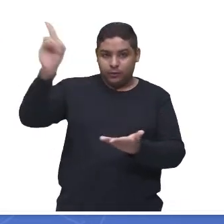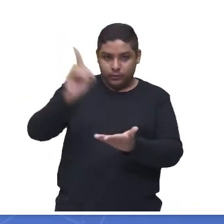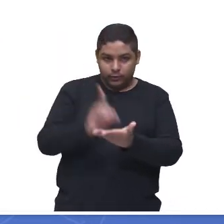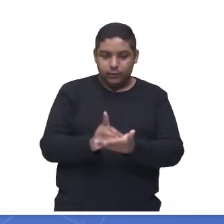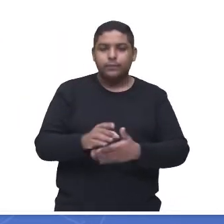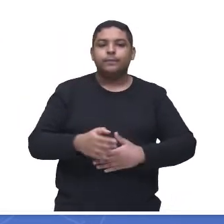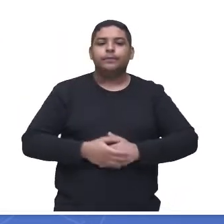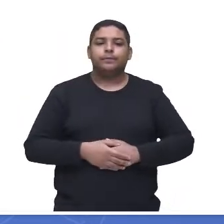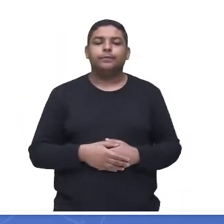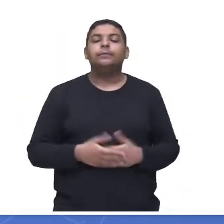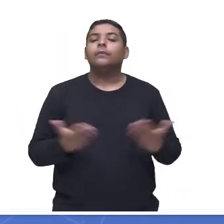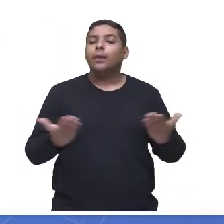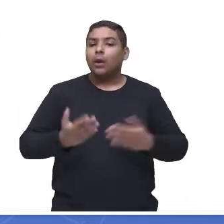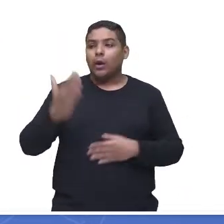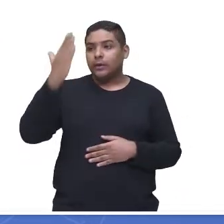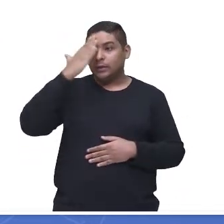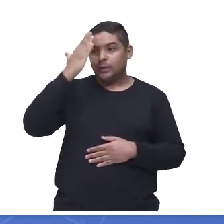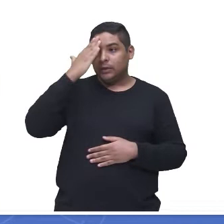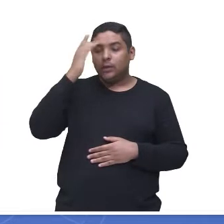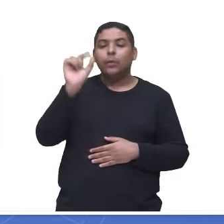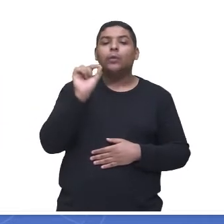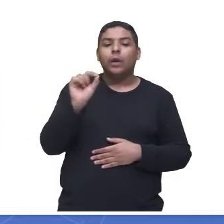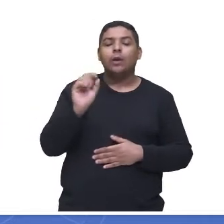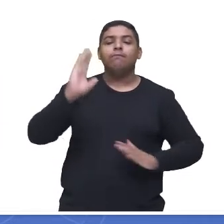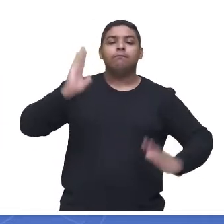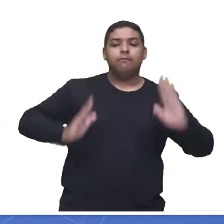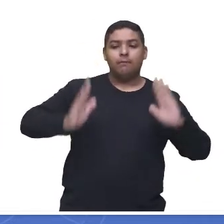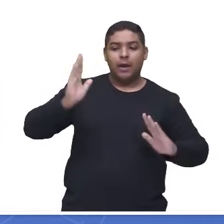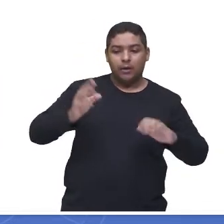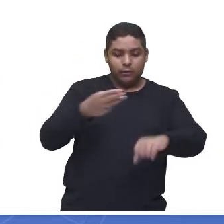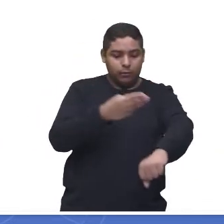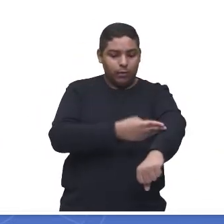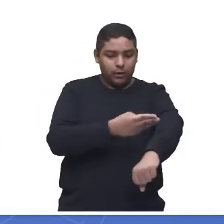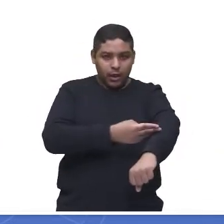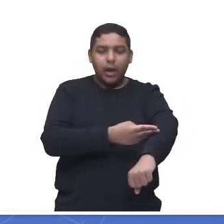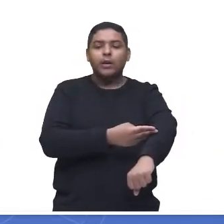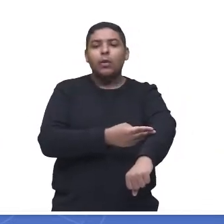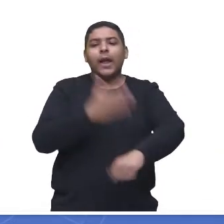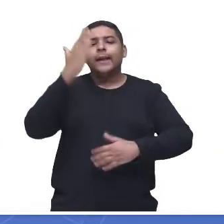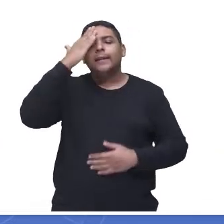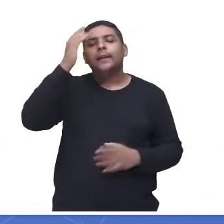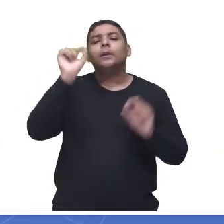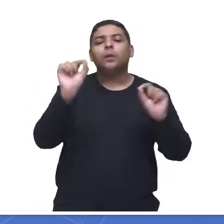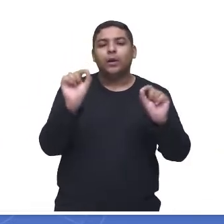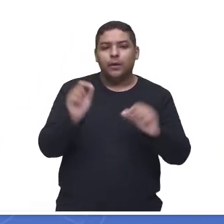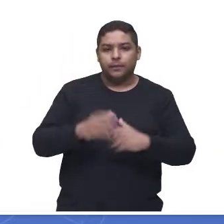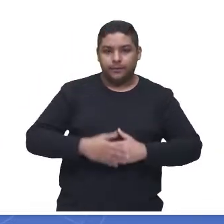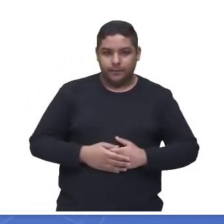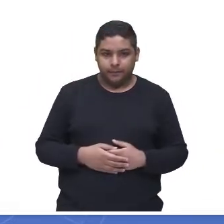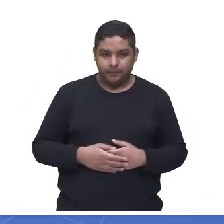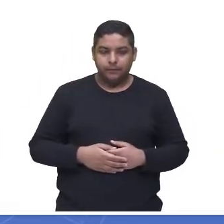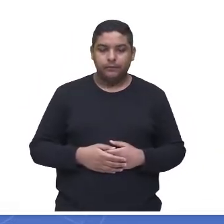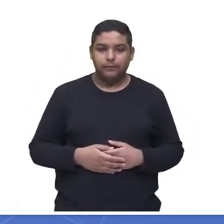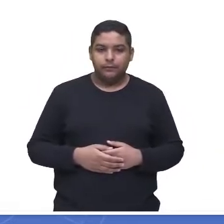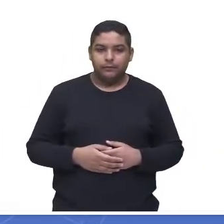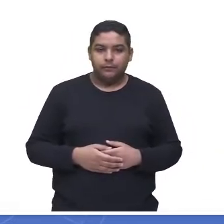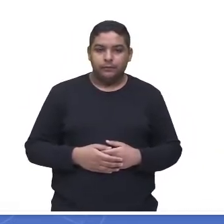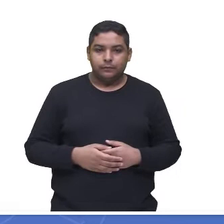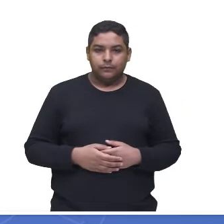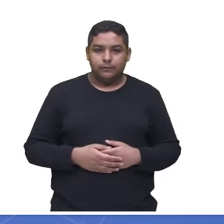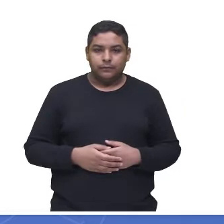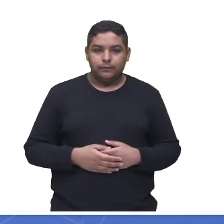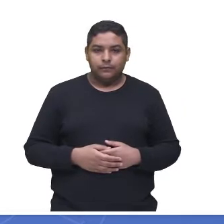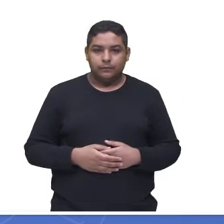Agora, para a gente entender então o período moderno, nós temos que entender esses dois momentos aí. Quando a gente entra para o pensamento